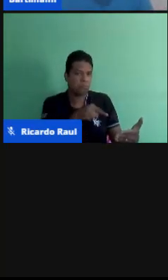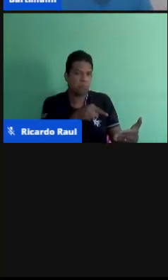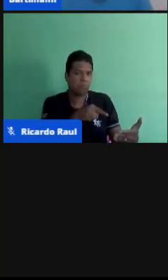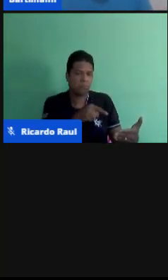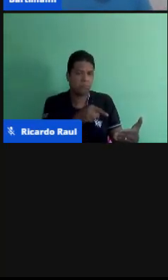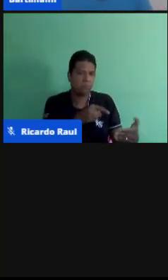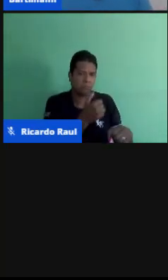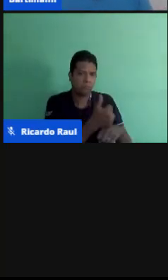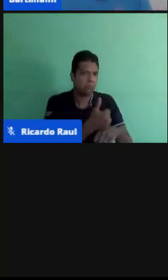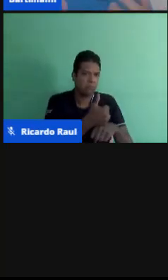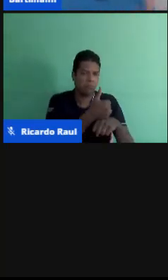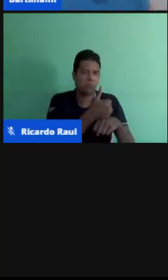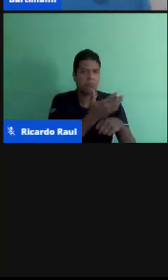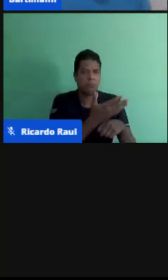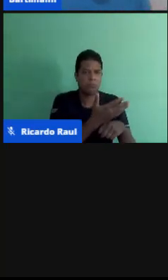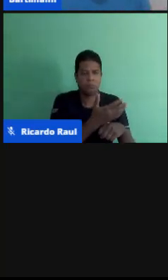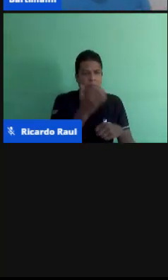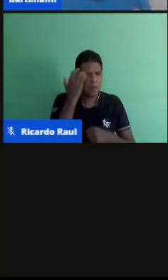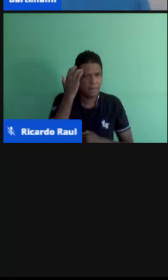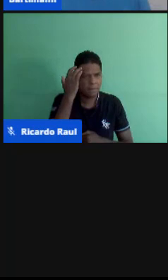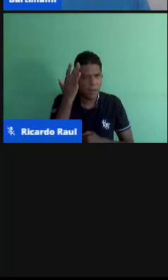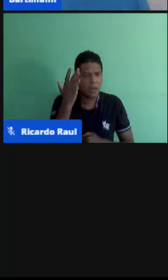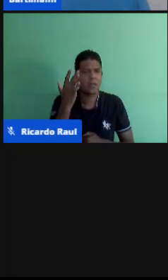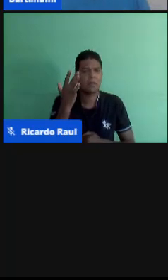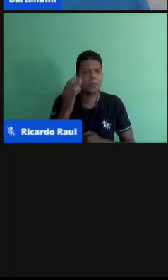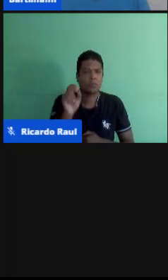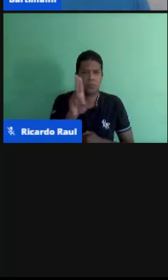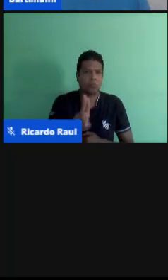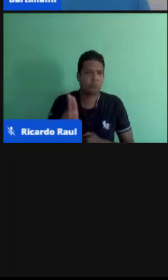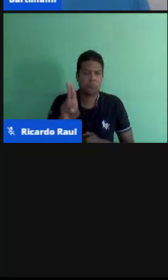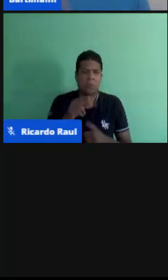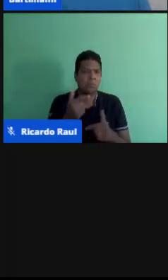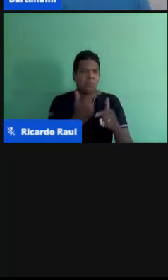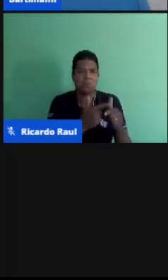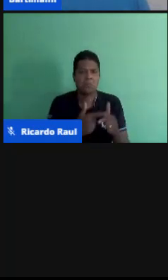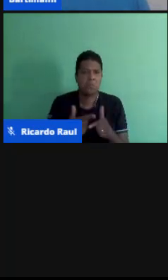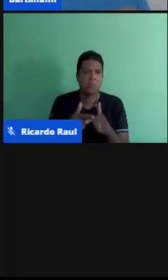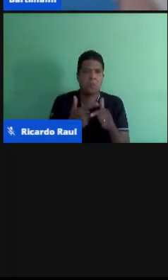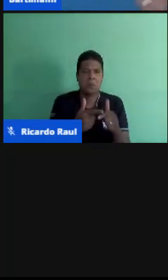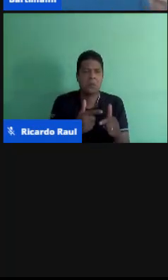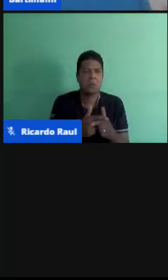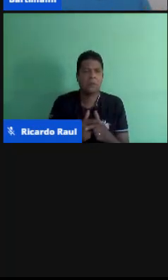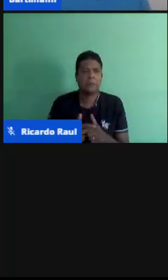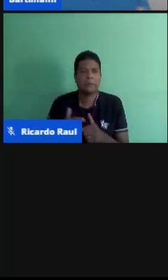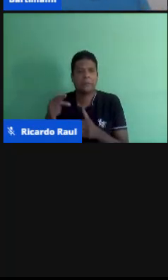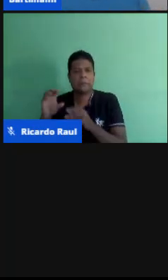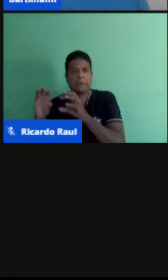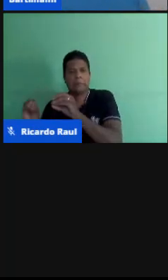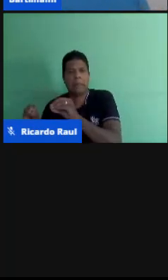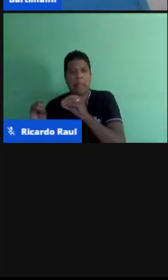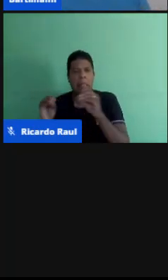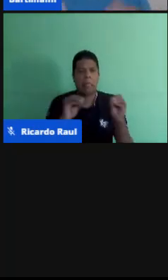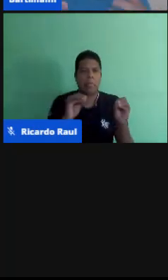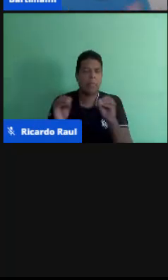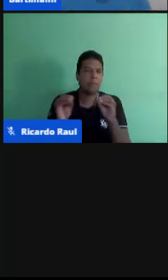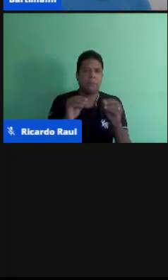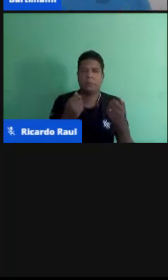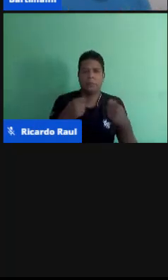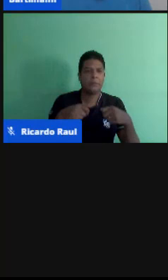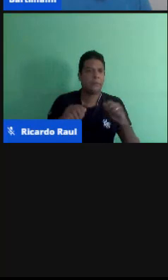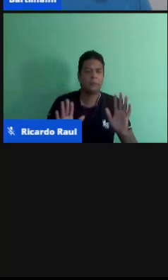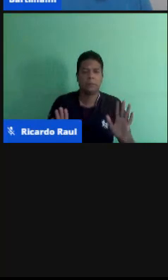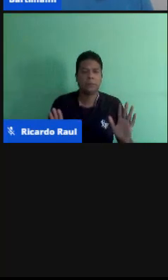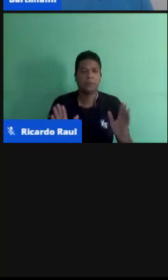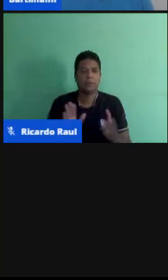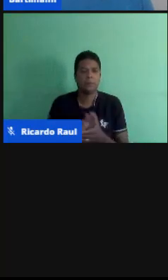mais qualitativo mesmo, por isso que é de fácil manuseio, não tem problema, não tem que ficar exportando, importando, nada. Ali